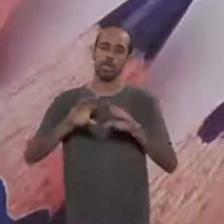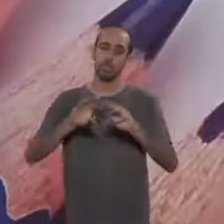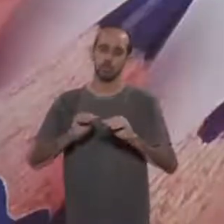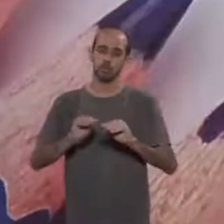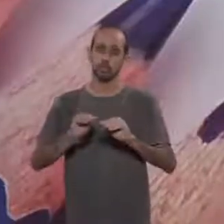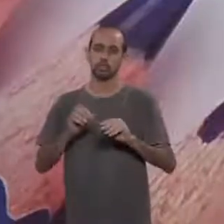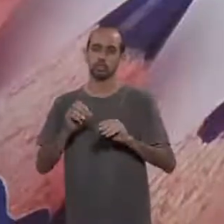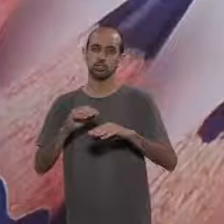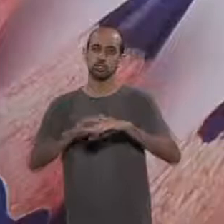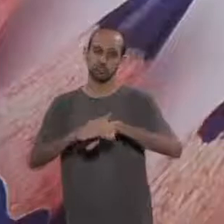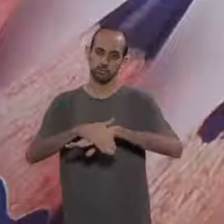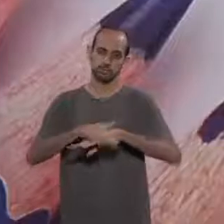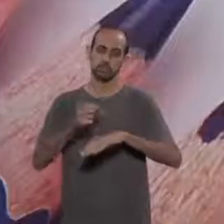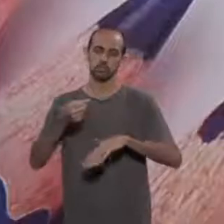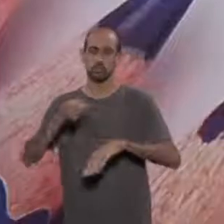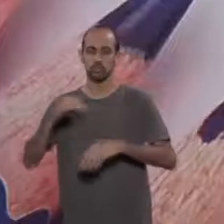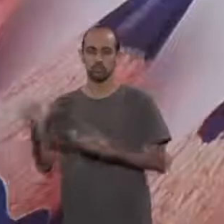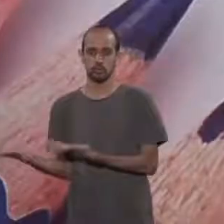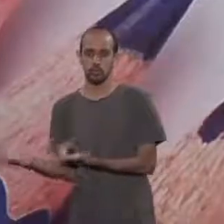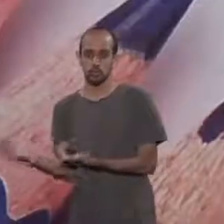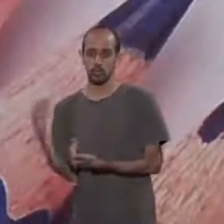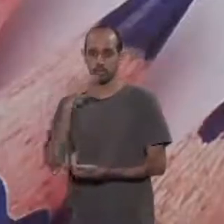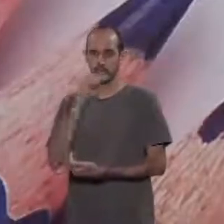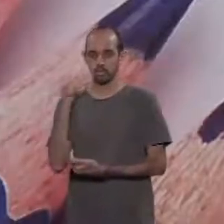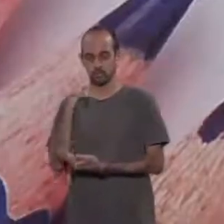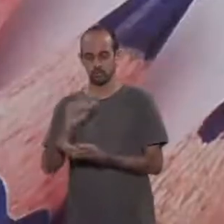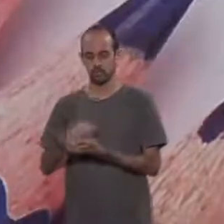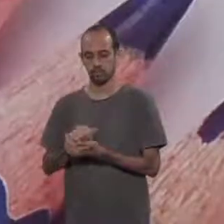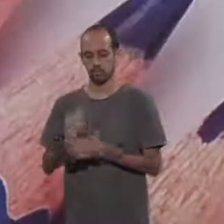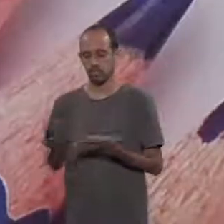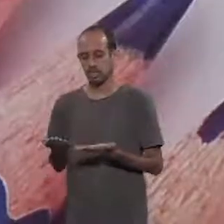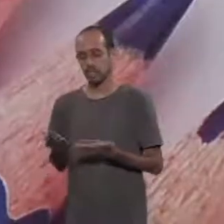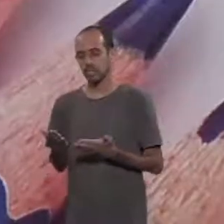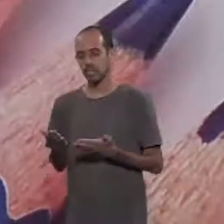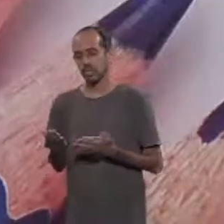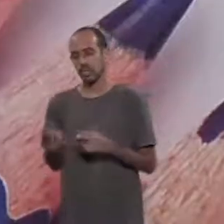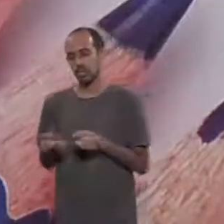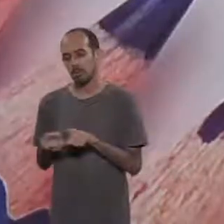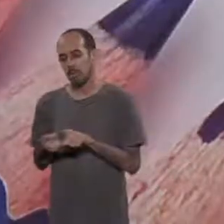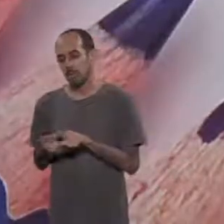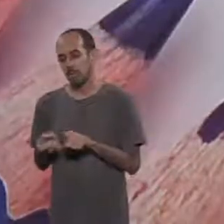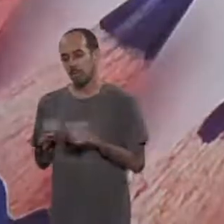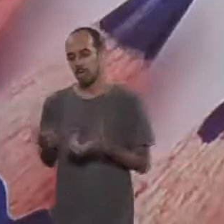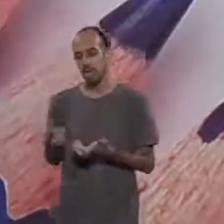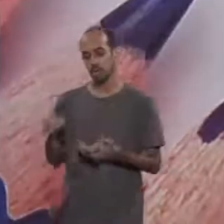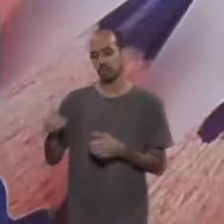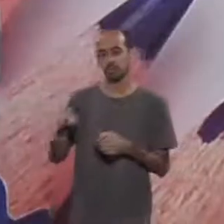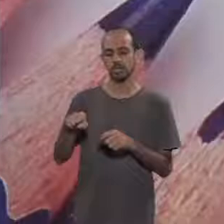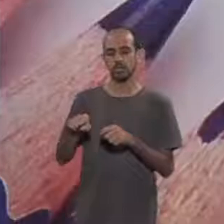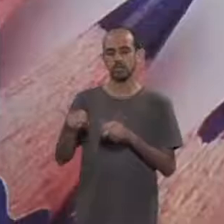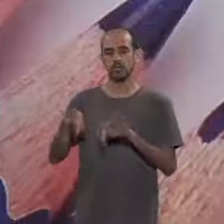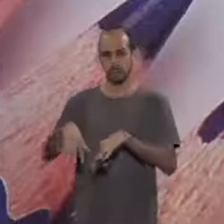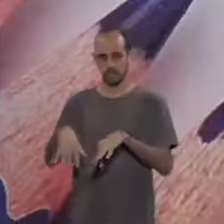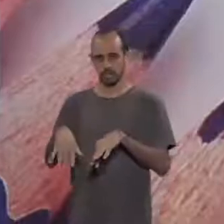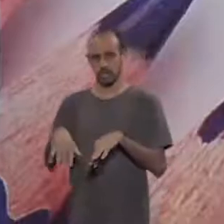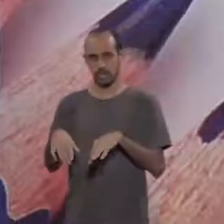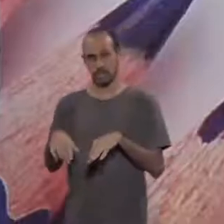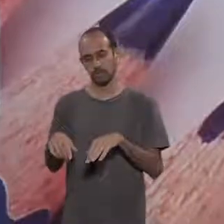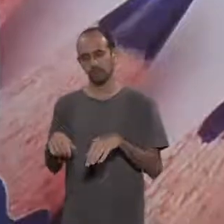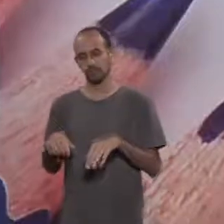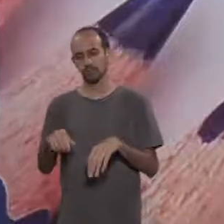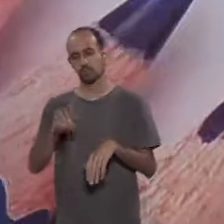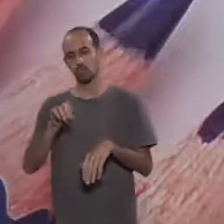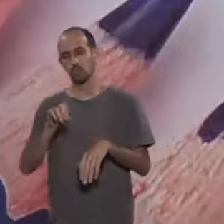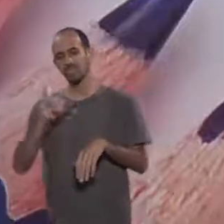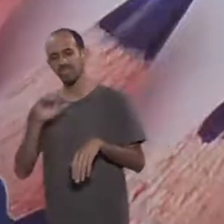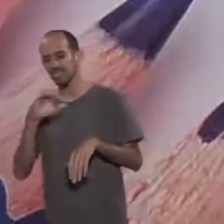caso da educação de jovens e adultos. Mas eu queria que você finalizasse, Natália, deixando dicas aqui, porque a gente tem pessoal